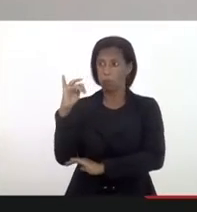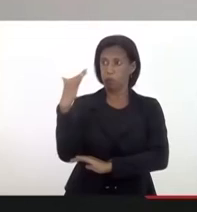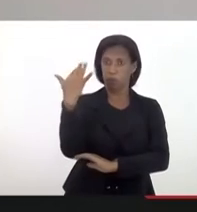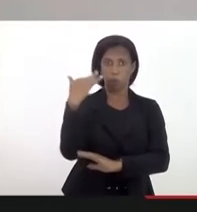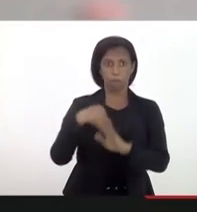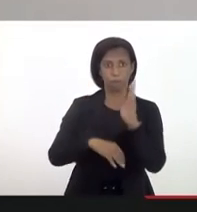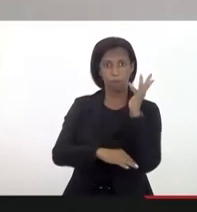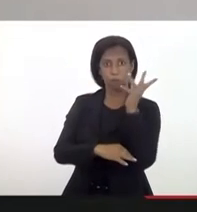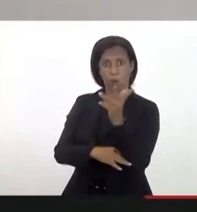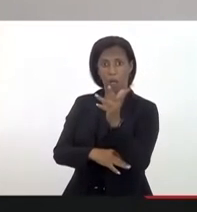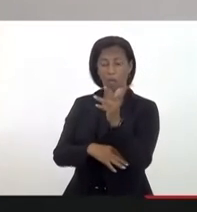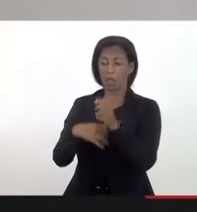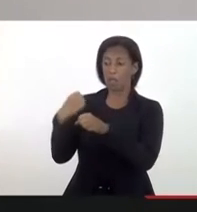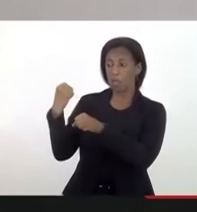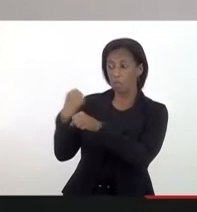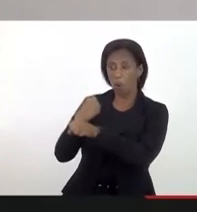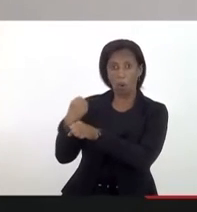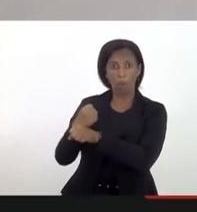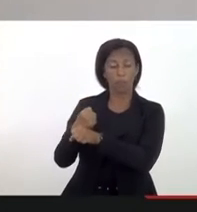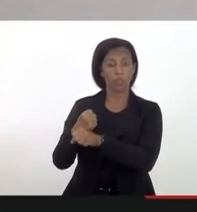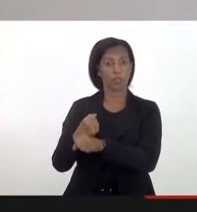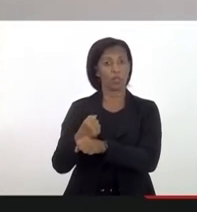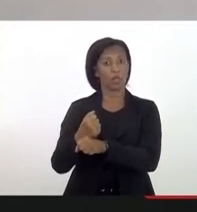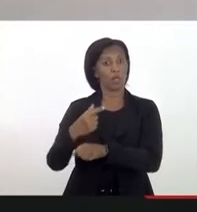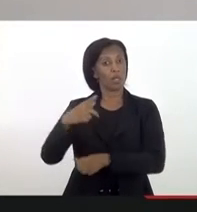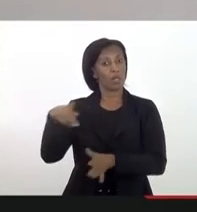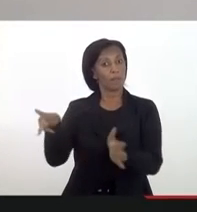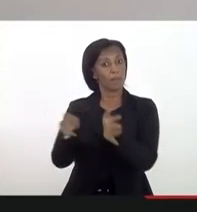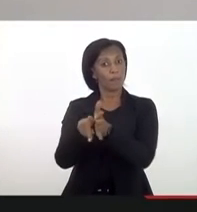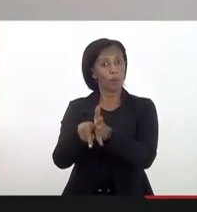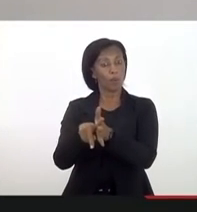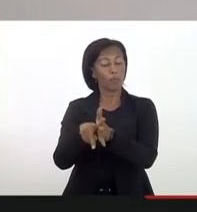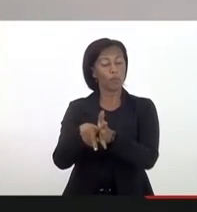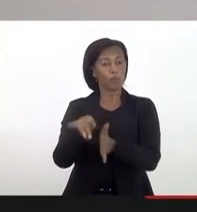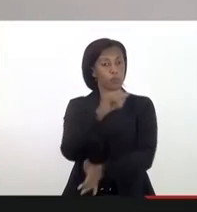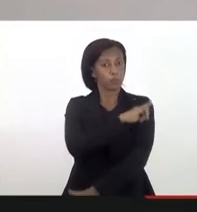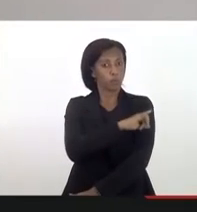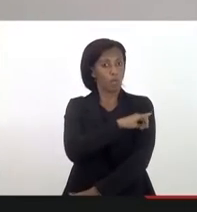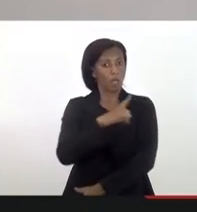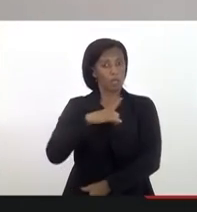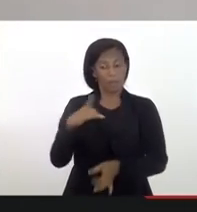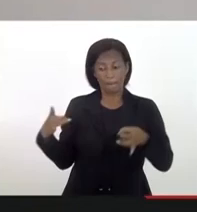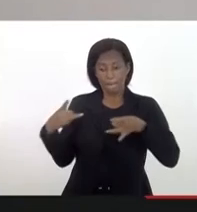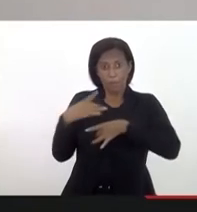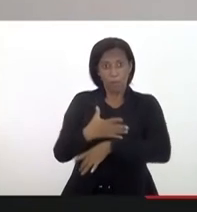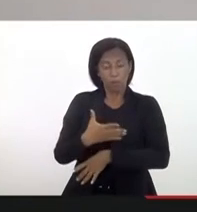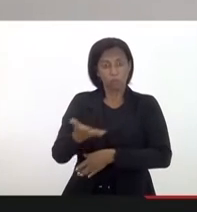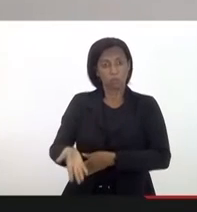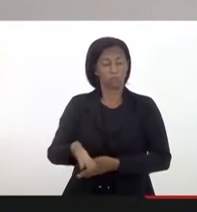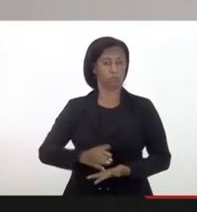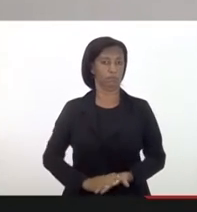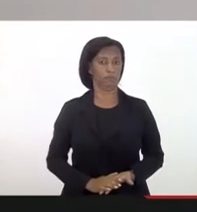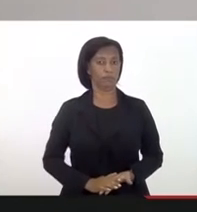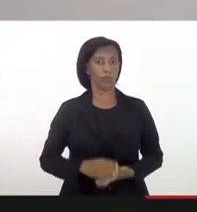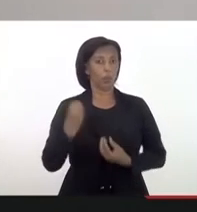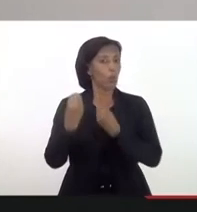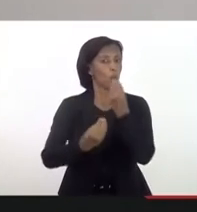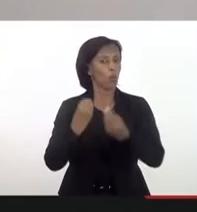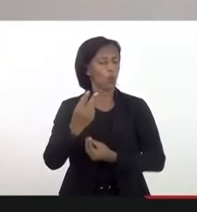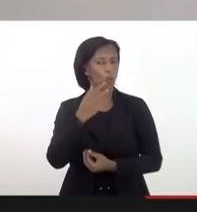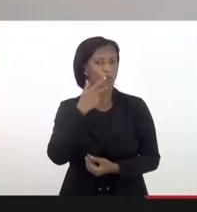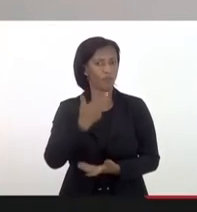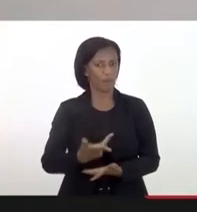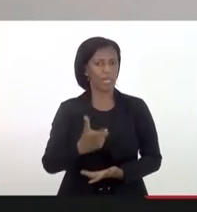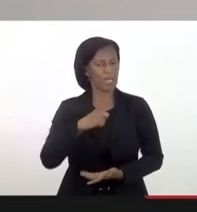e óbvias. E cabe o Rio de Janeiro estar articulado para isso, porque eu, sinceramente, como falei,